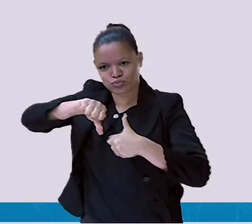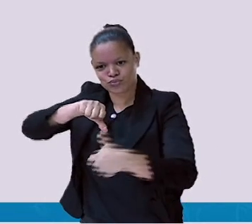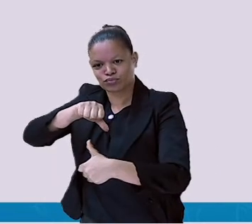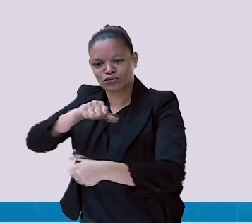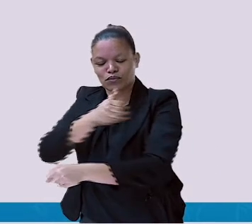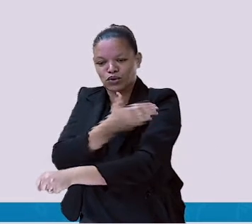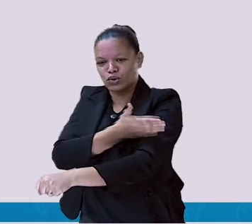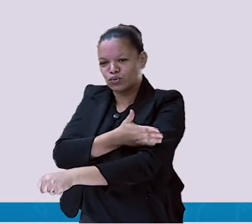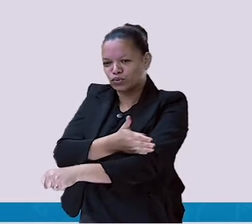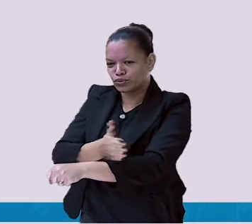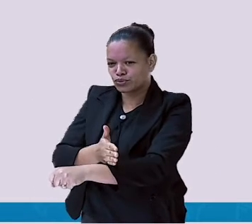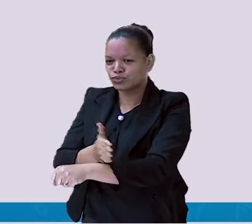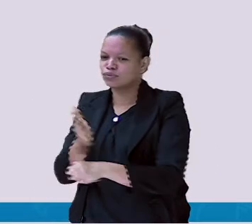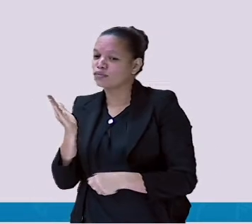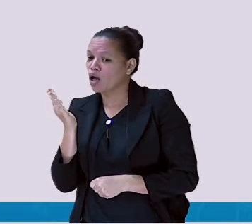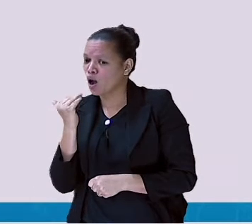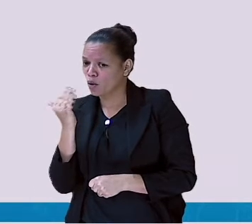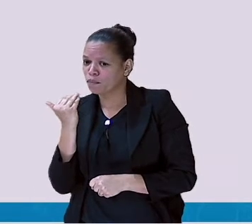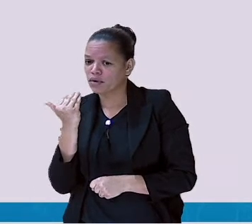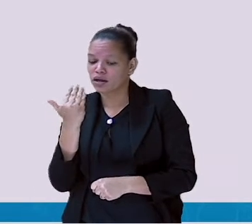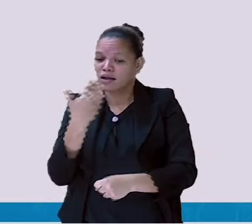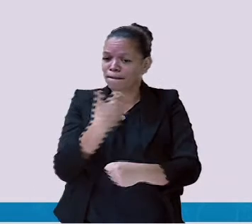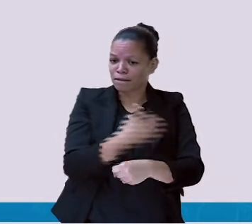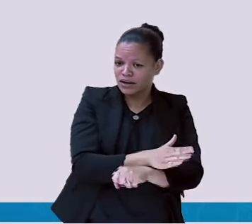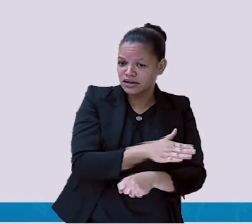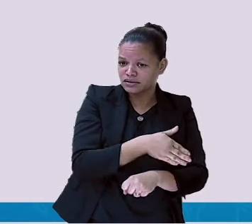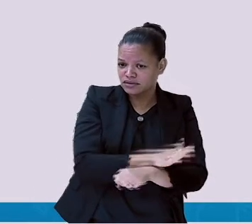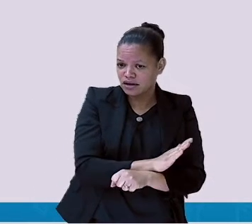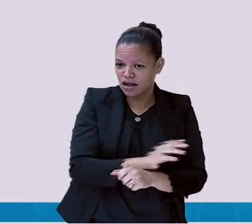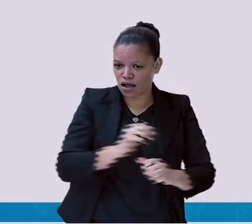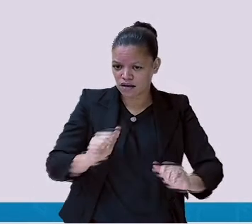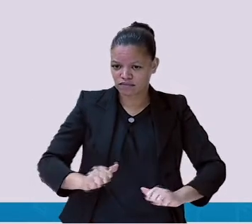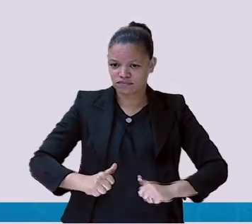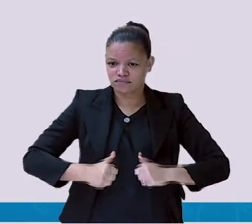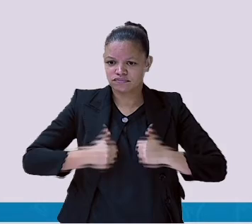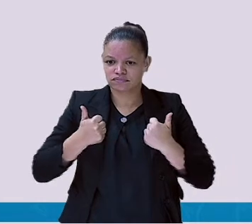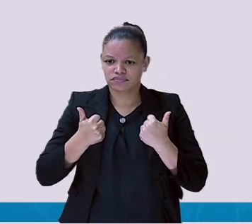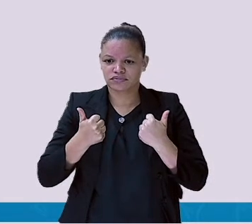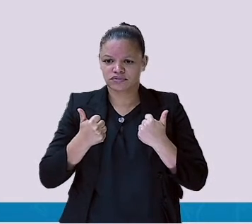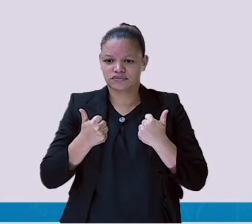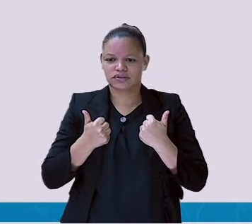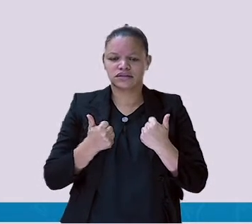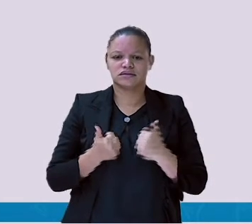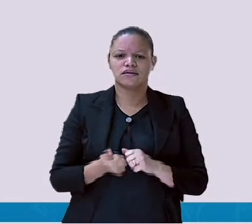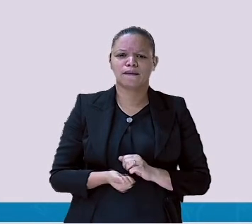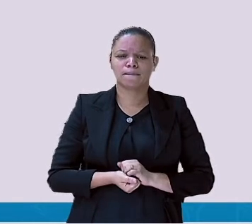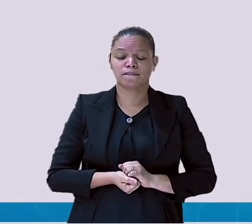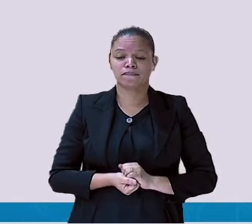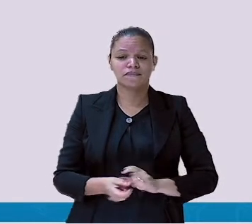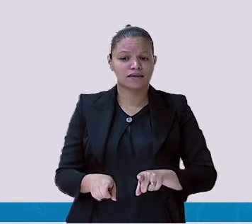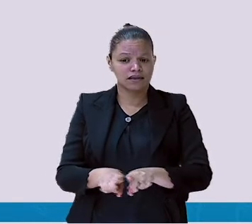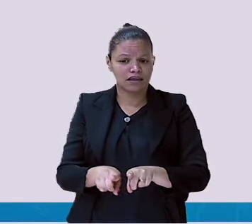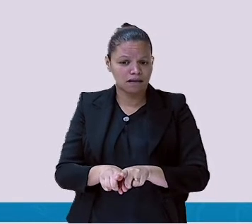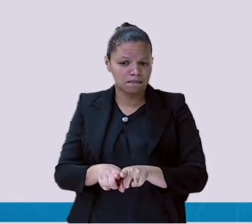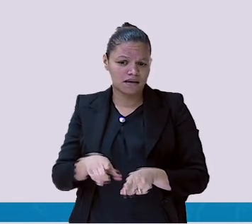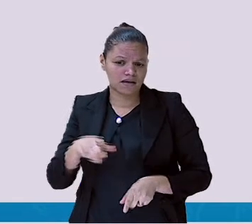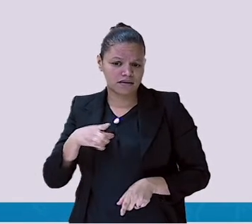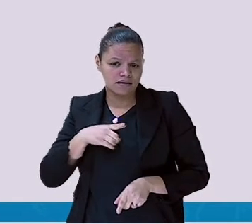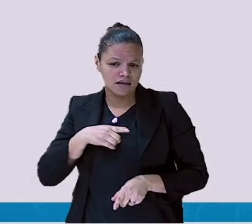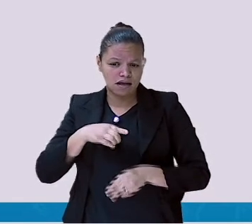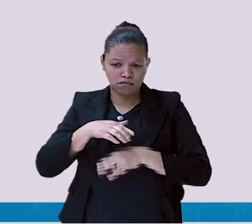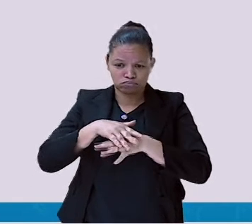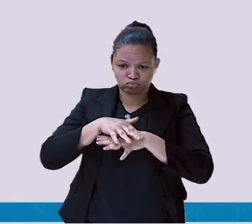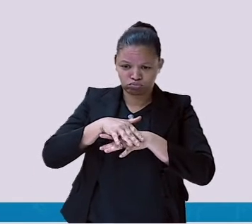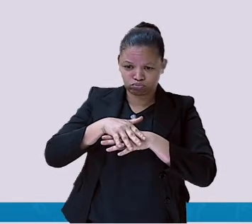Temos também a questão da subnutrição. A subnutrição acontece aí na